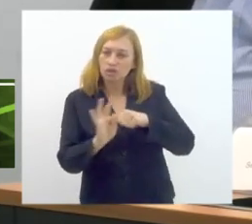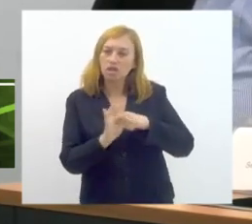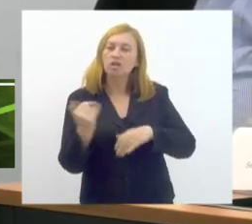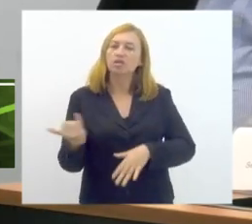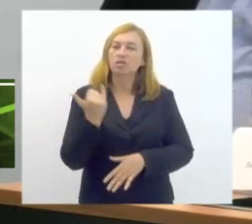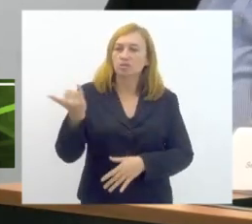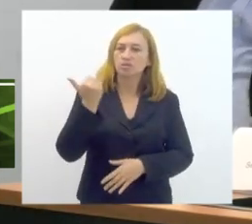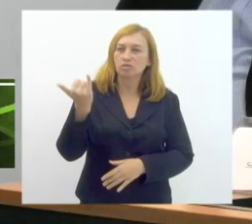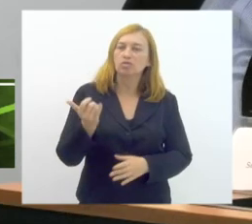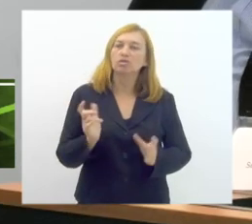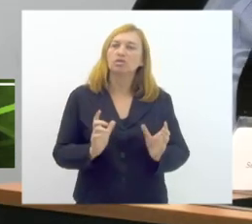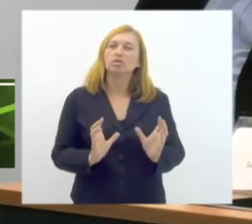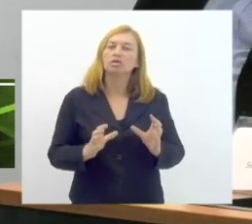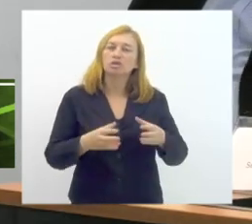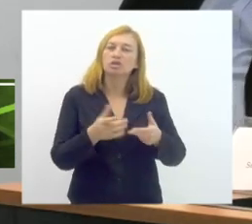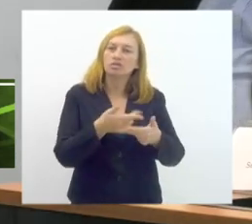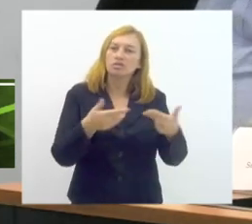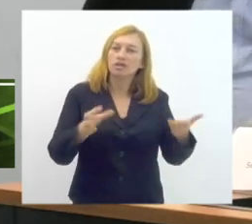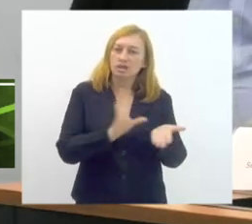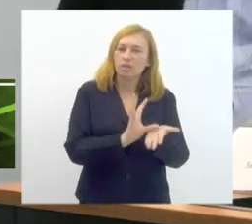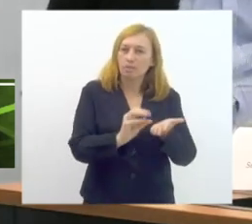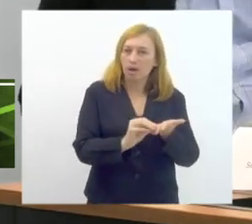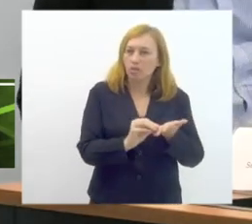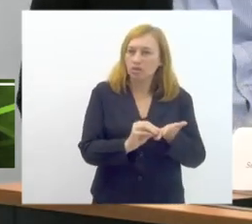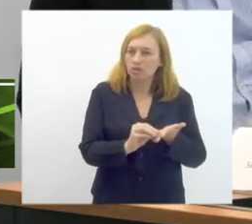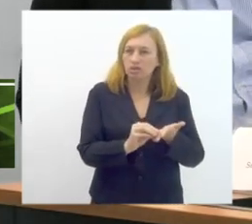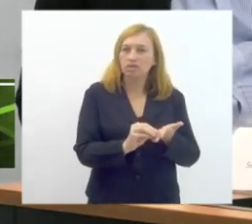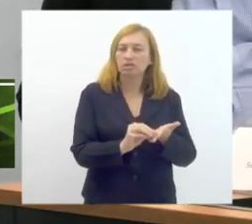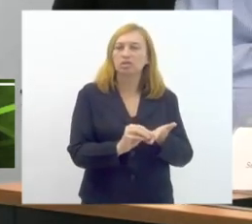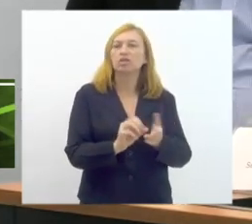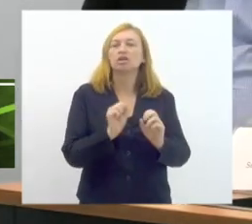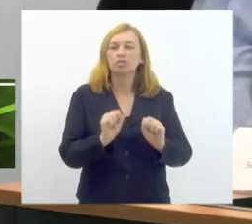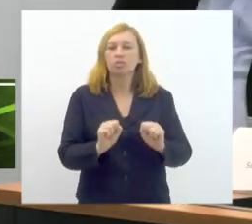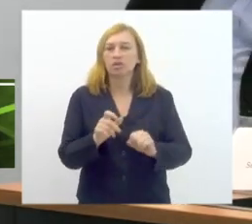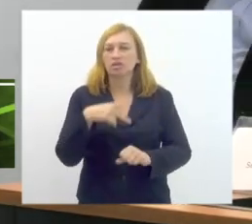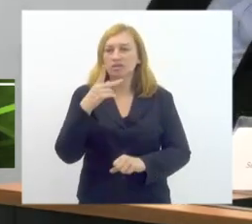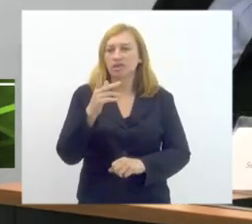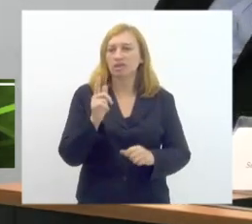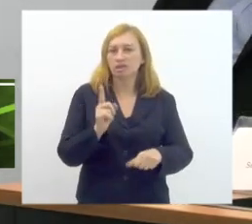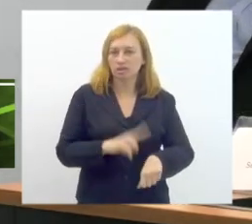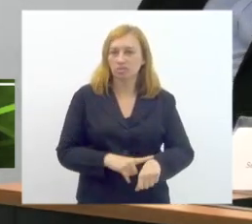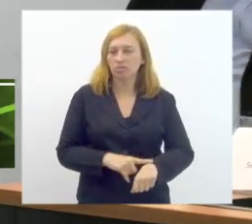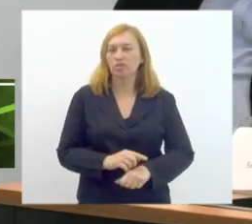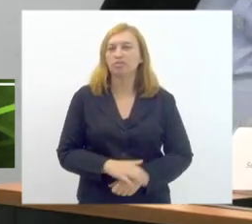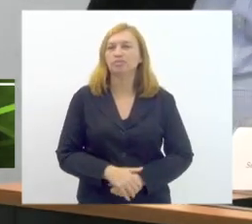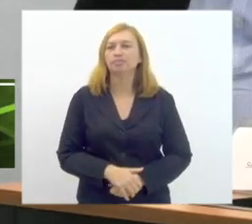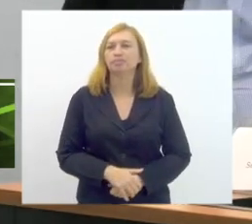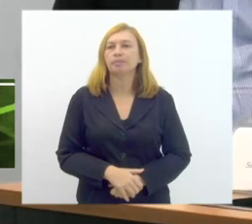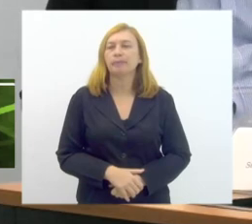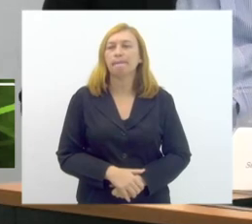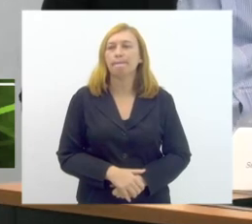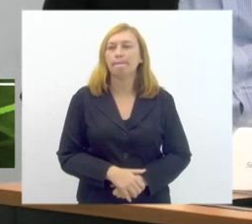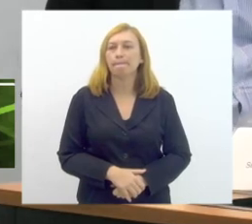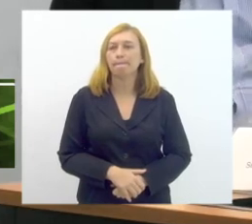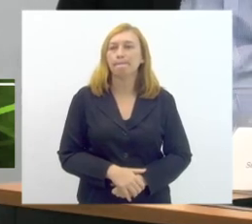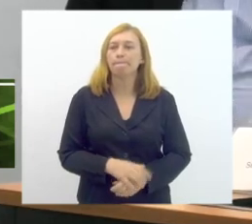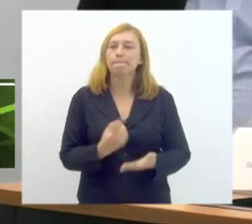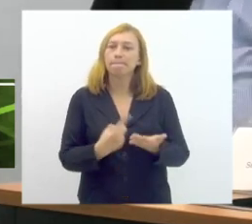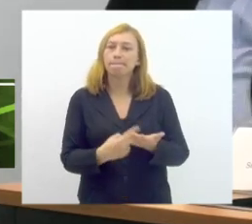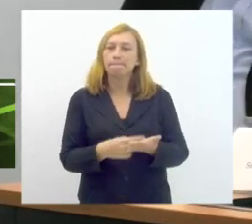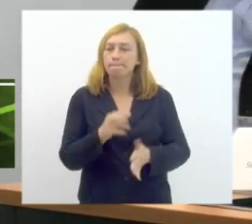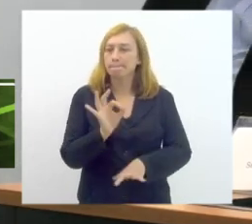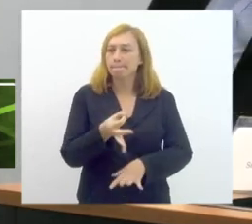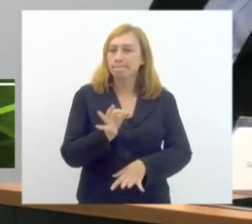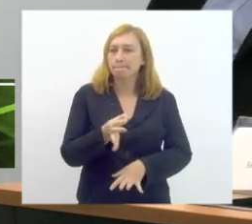discutir rede de atenção, diversas pautas que a gente pode estar citando aqui nesse momento. Isso culminou,